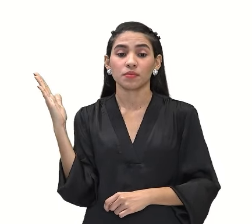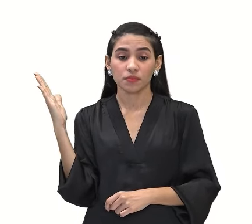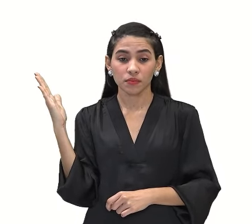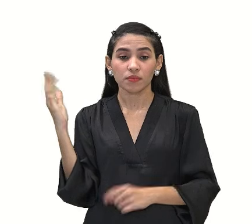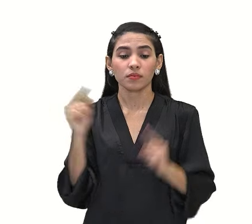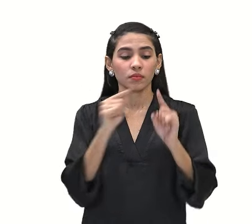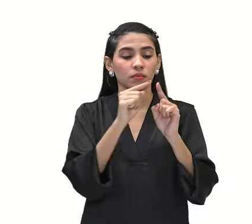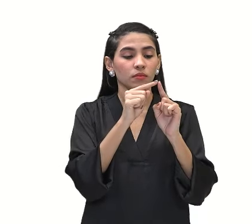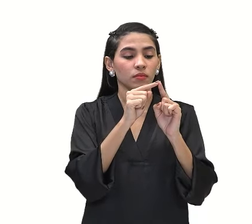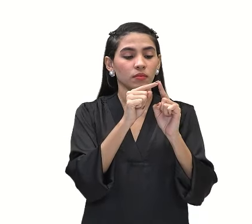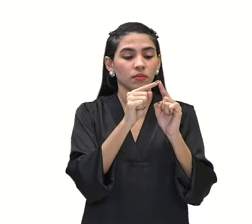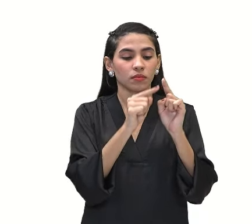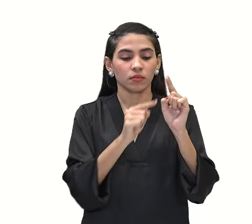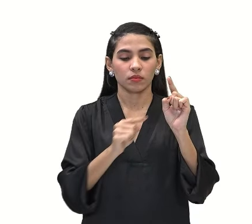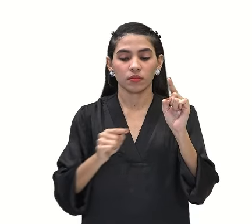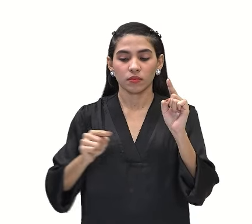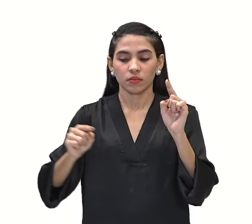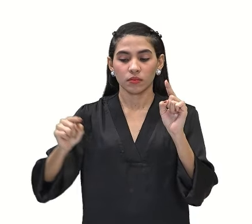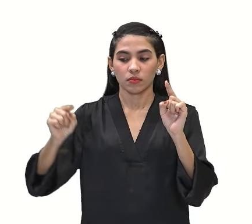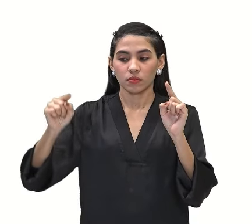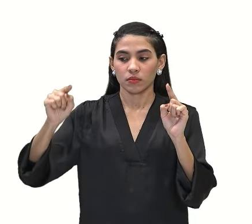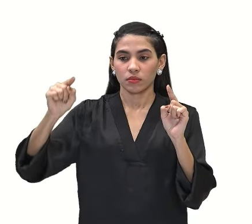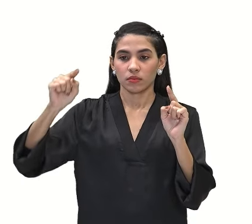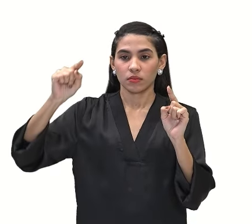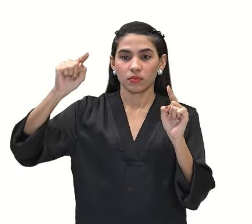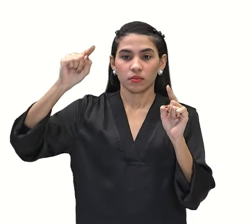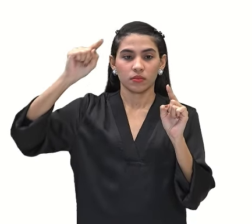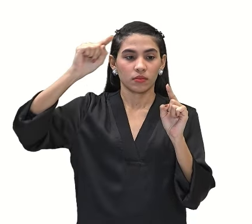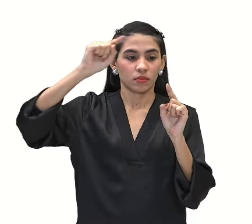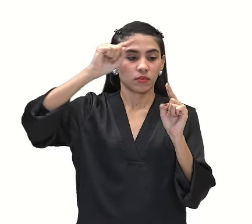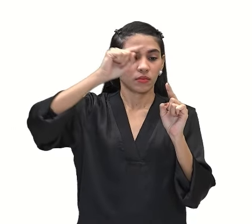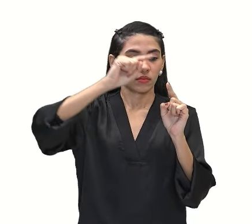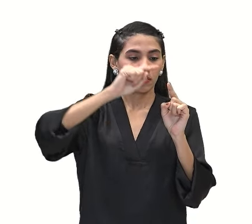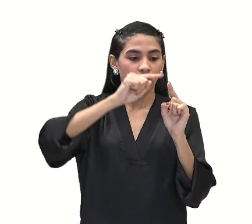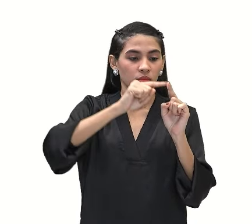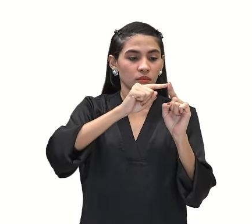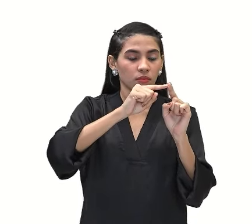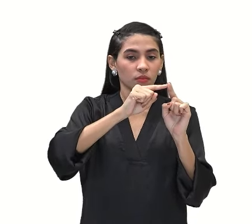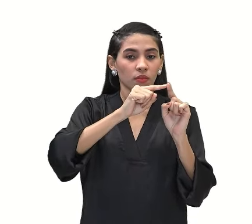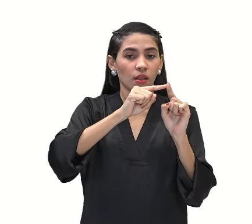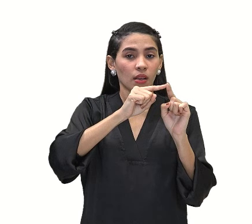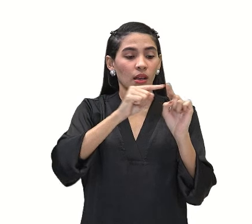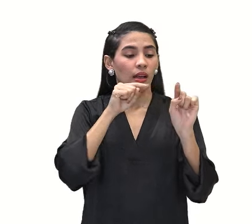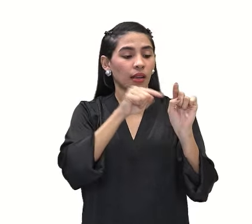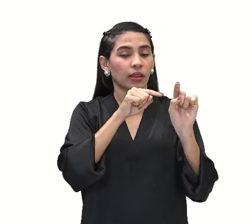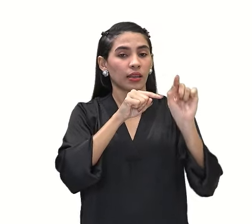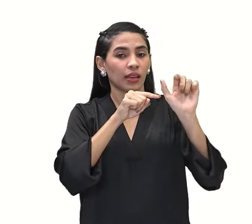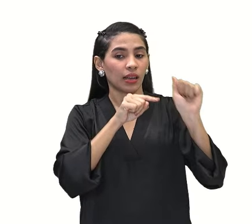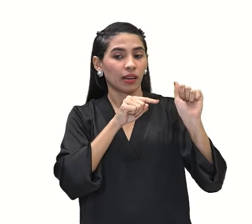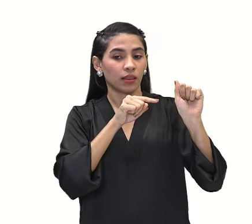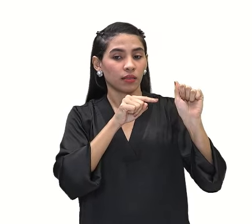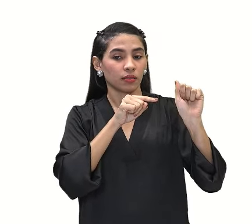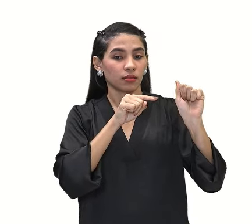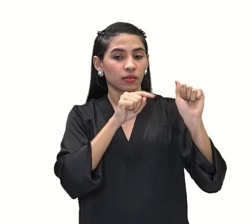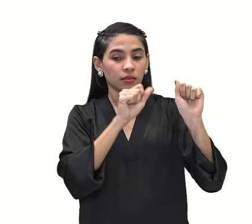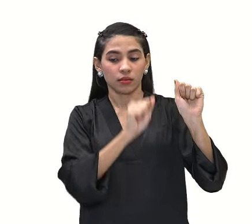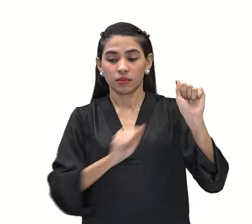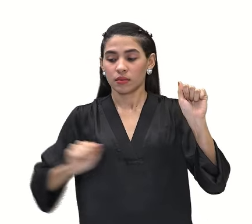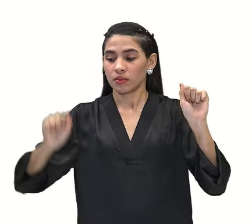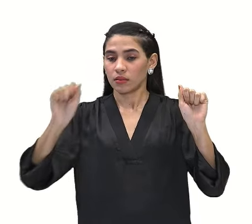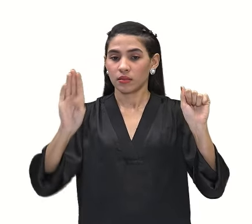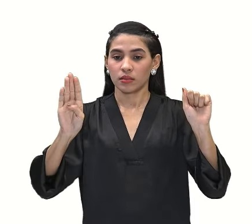circunferência eu vou traçar aqui um ponto a escolher um ponto a e vou escolher um ponto